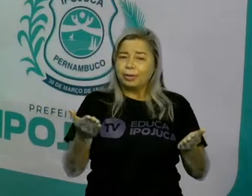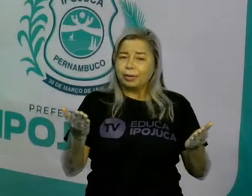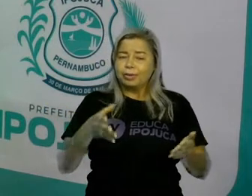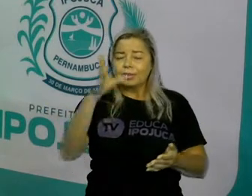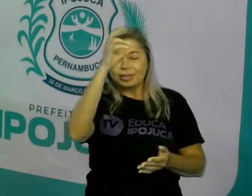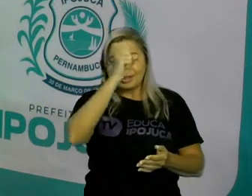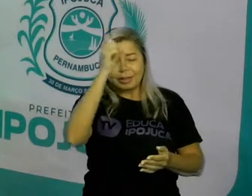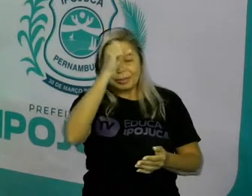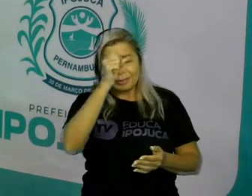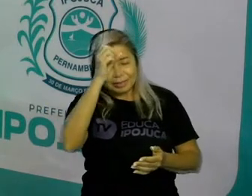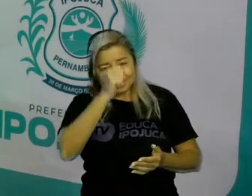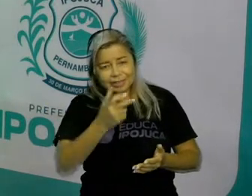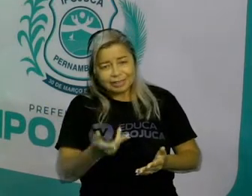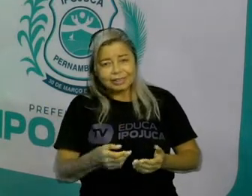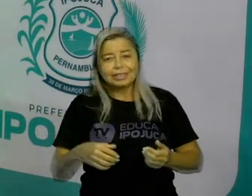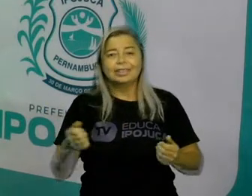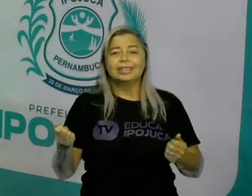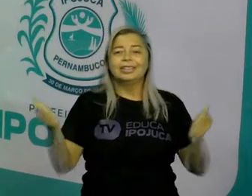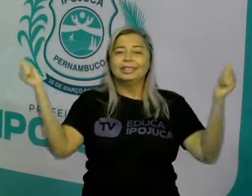artes visuais.